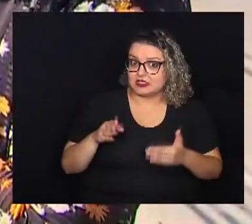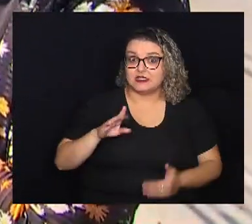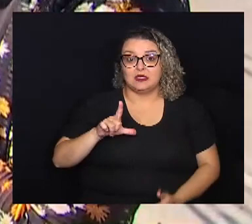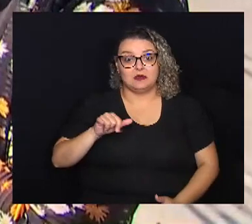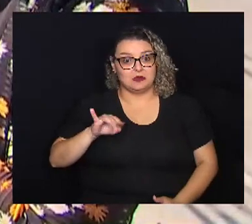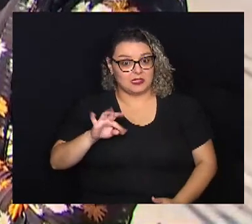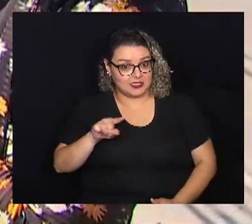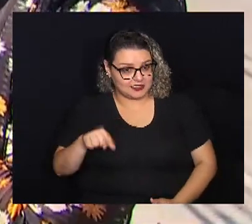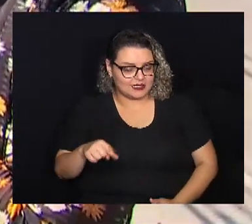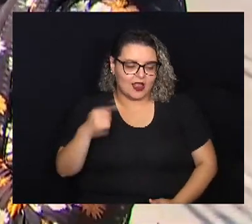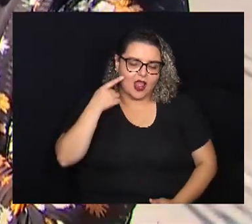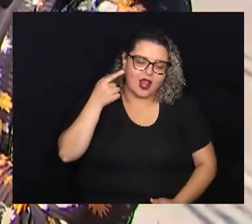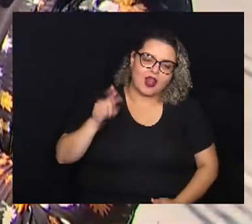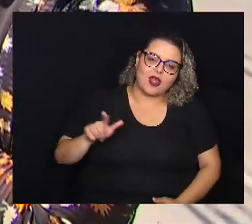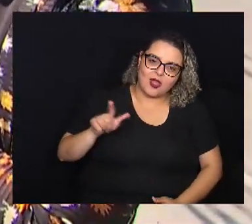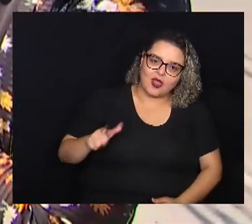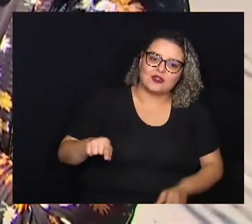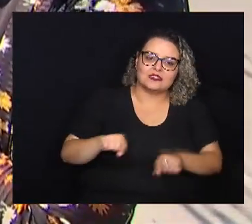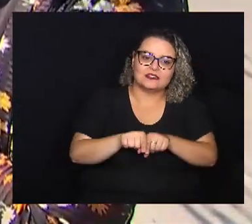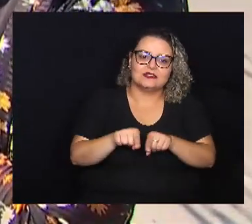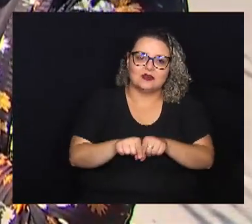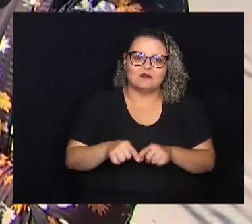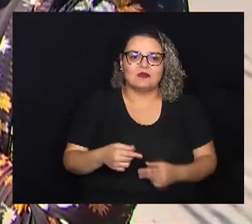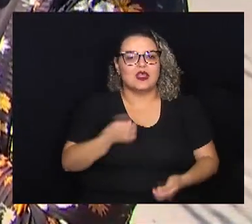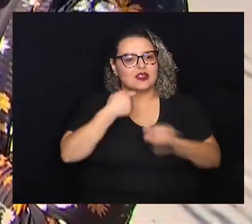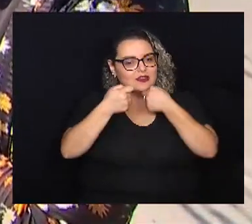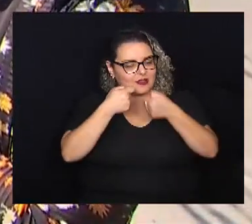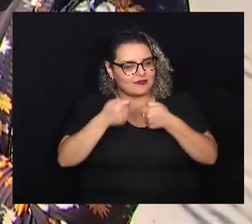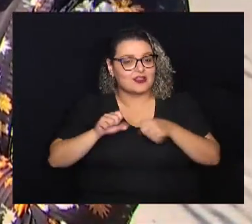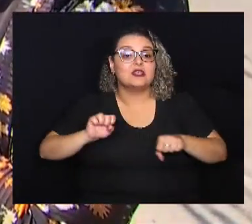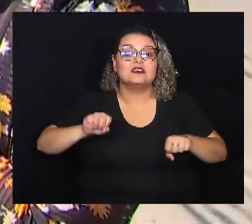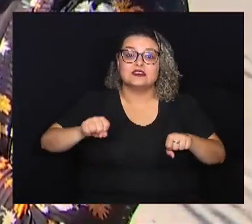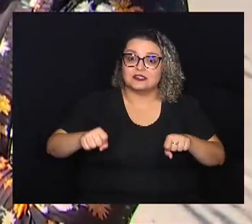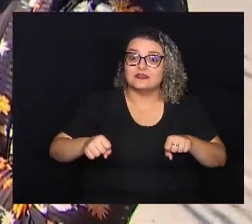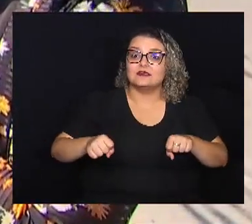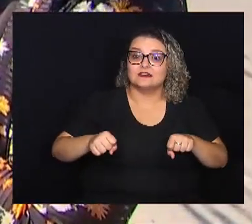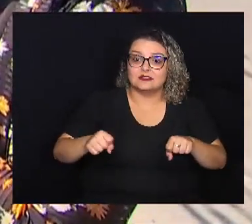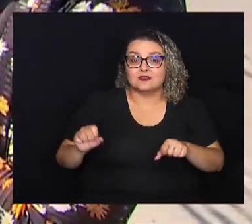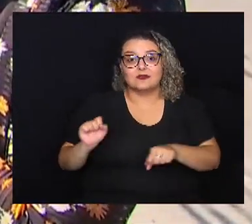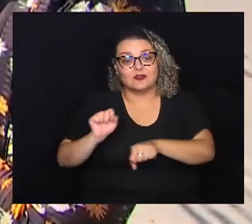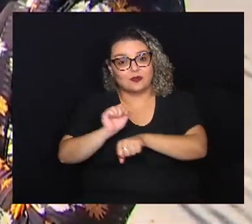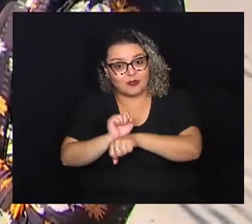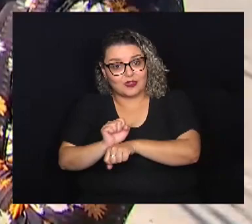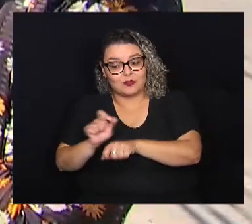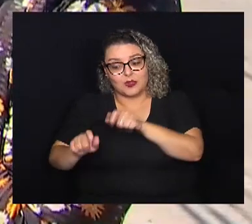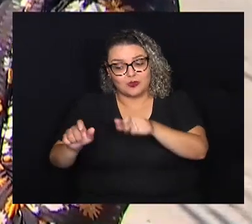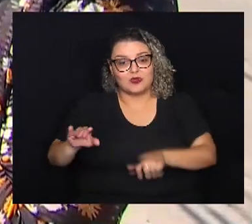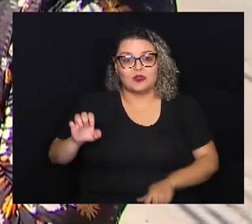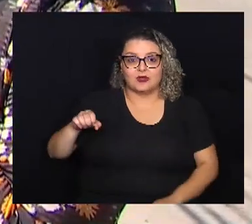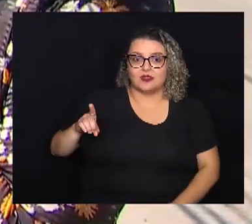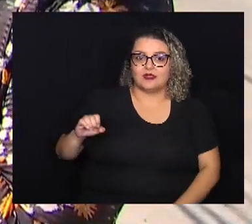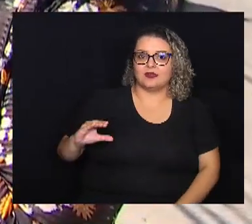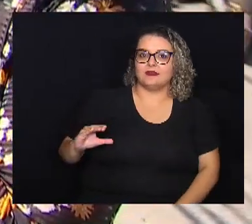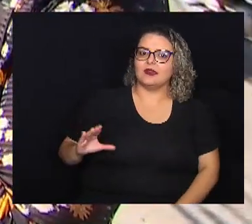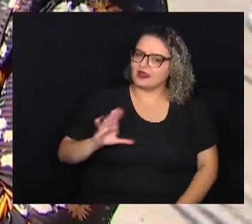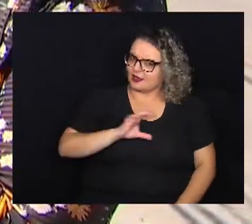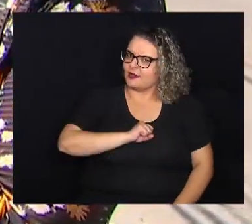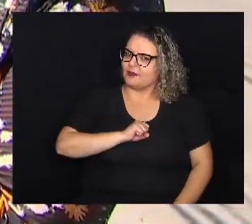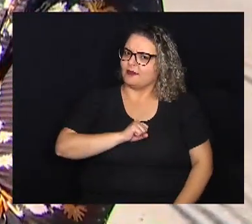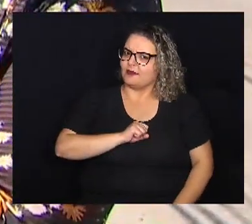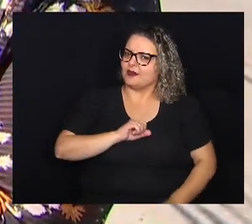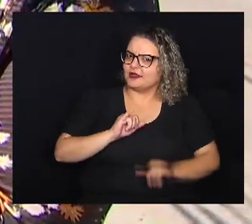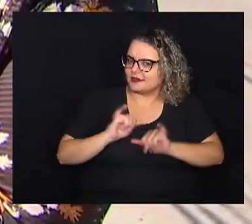e nós, claro, também abordamos os motociclistas que foram abordados pelo pessoal da INDEC. Será que eles gostaram dessa